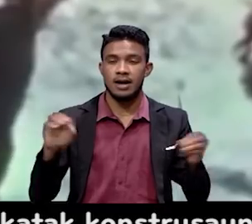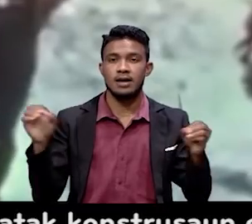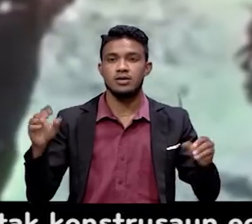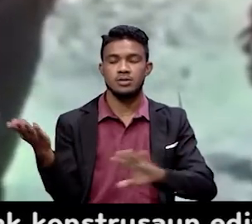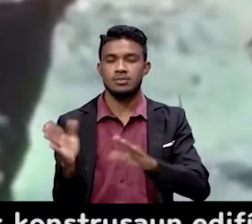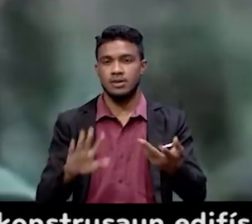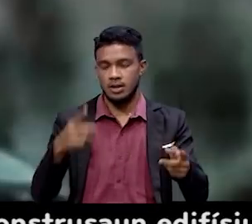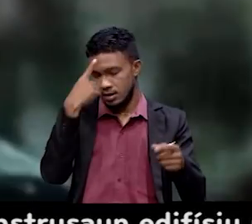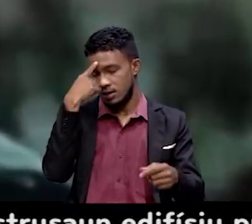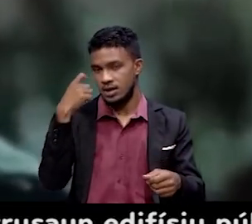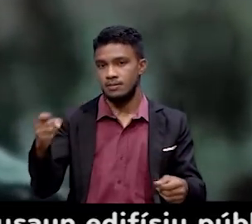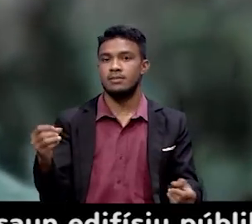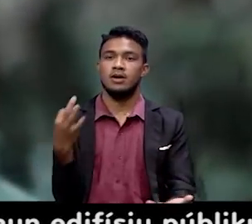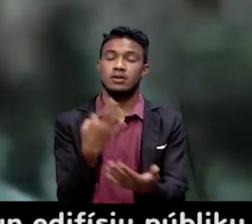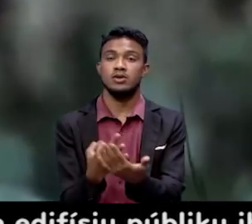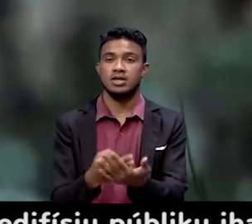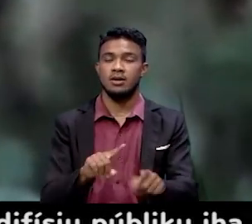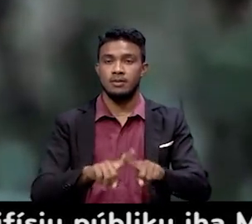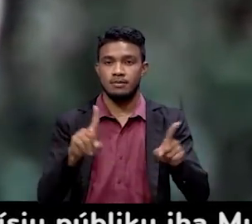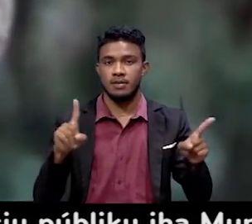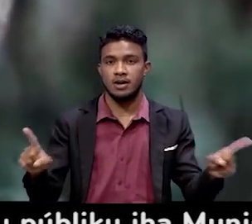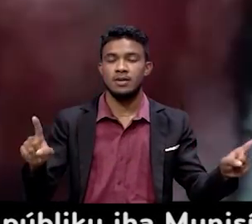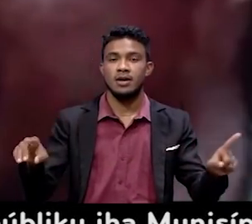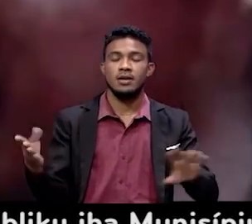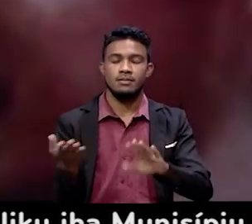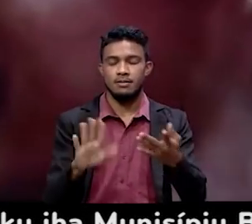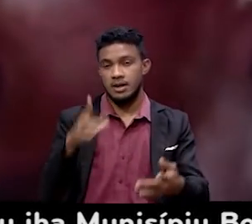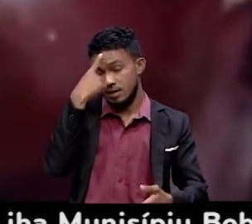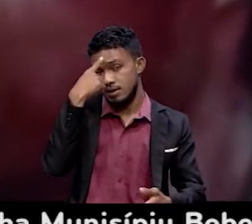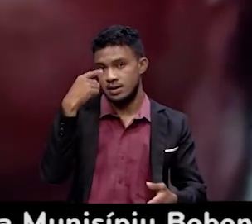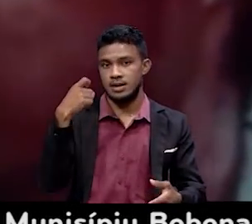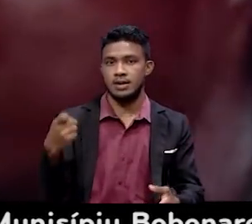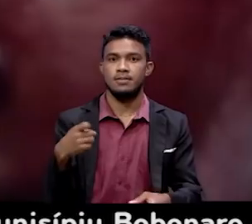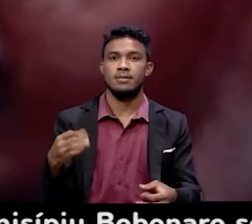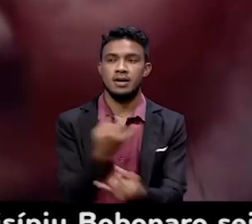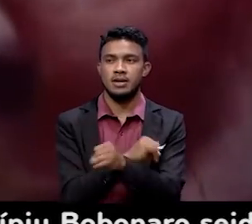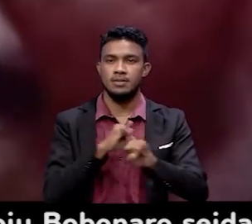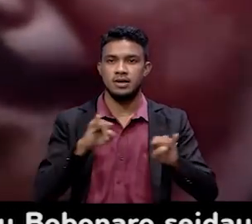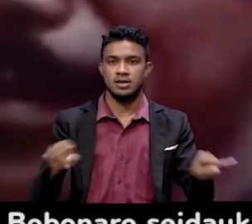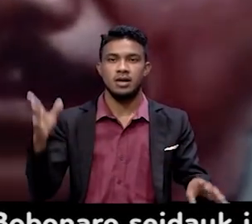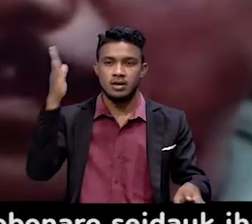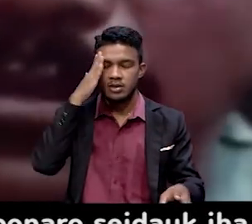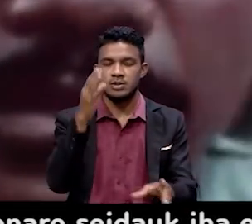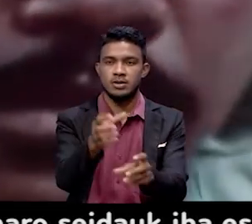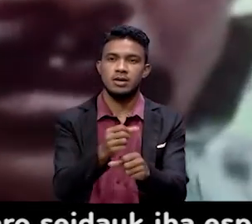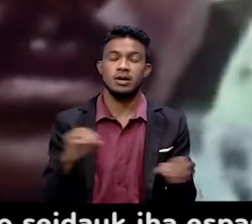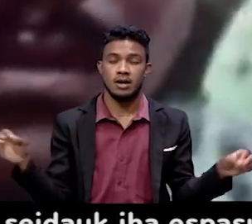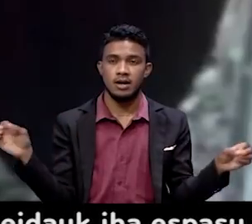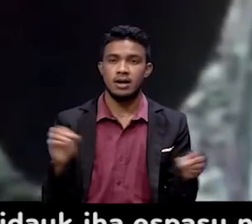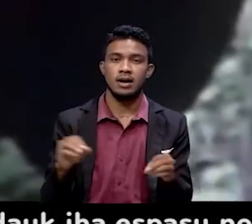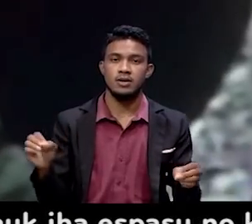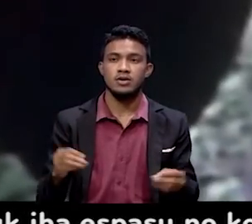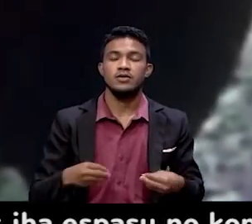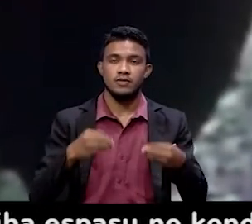rasikang. Familia saudoso sira mos considera, pensão nebe sira simu, la os presente ida, mai be